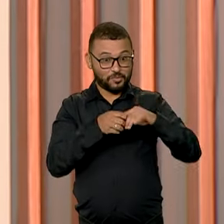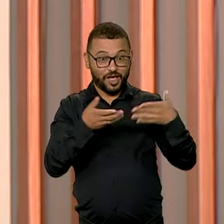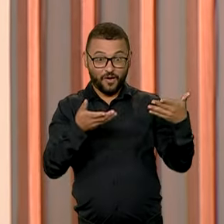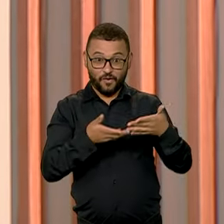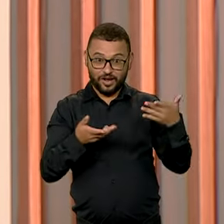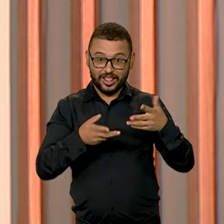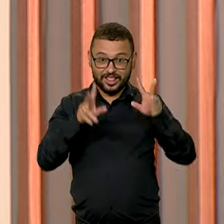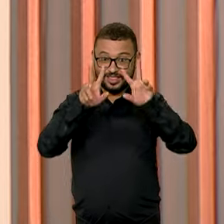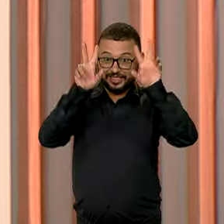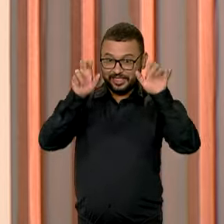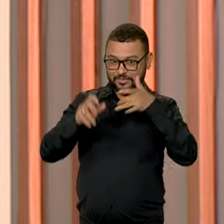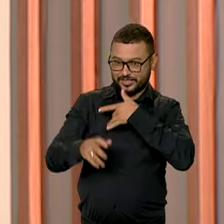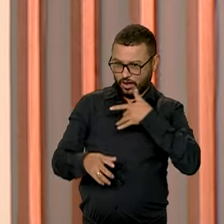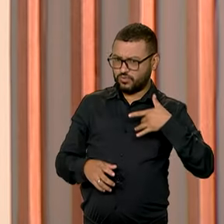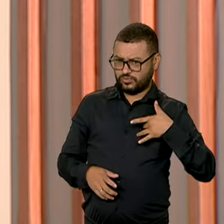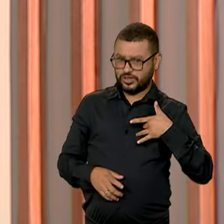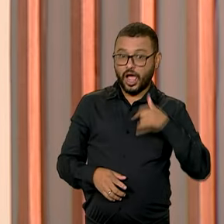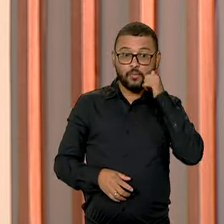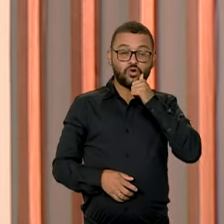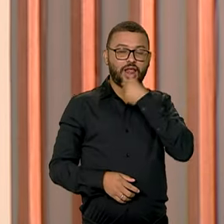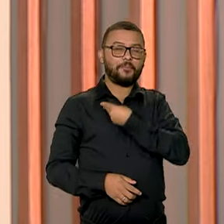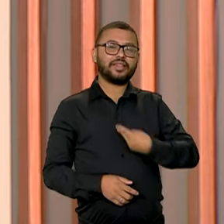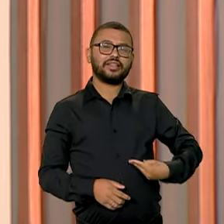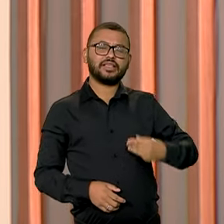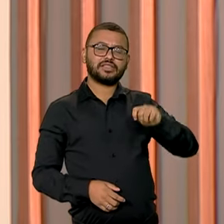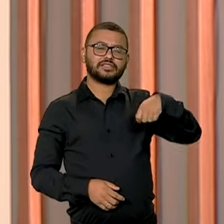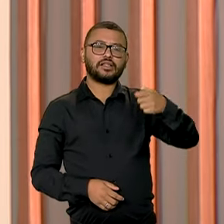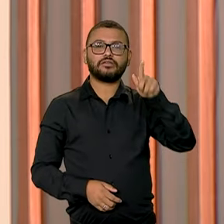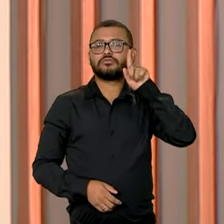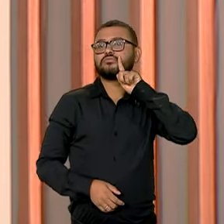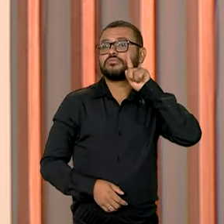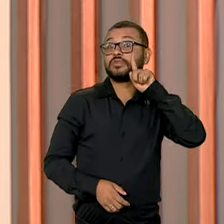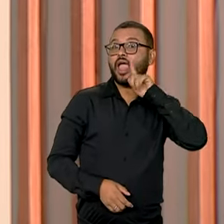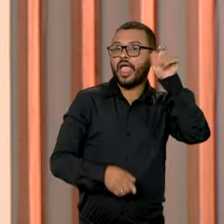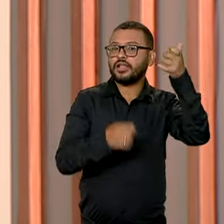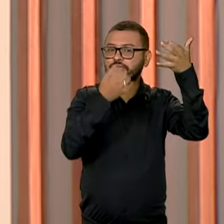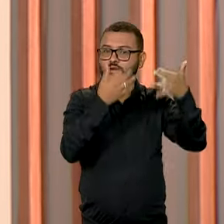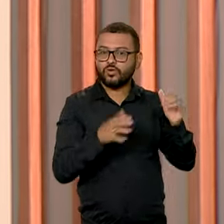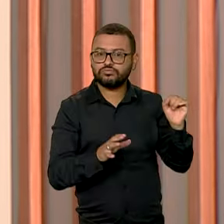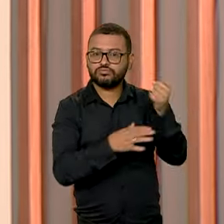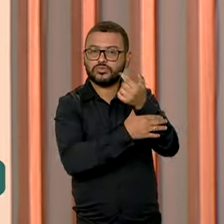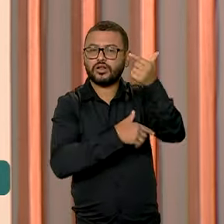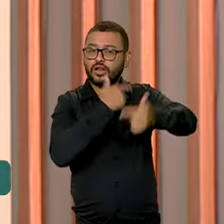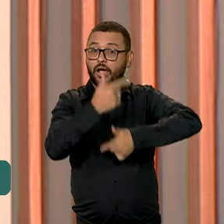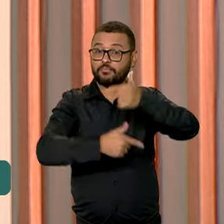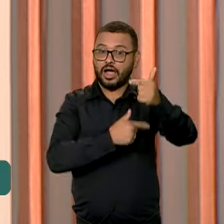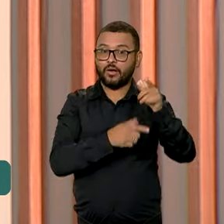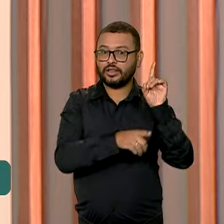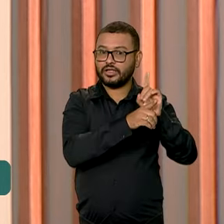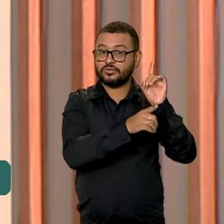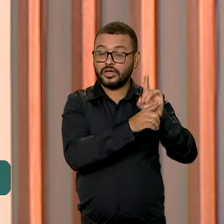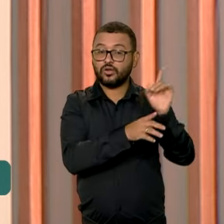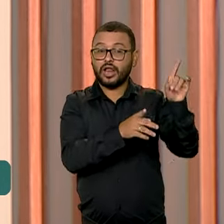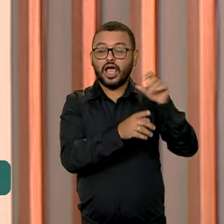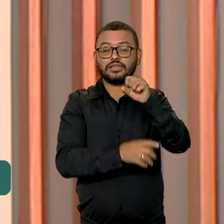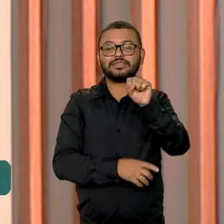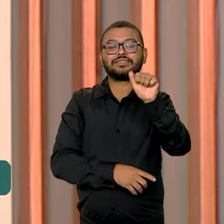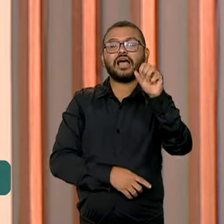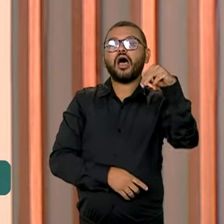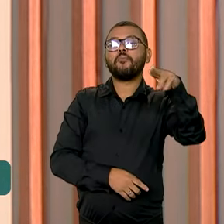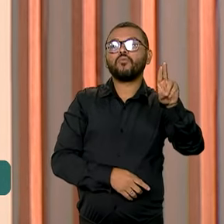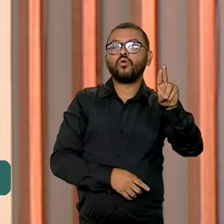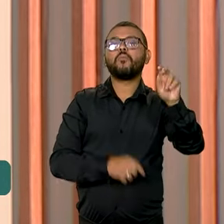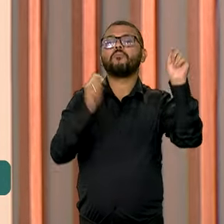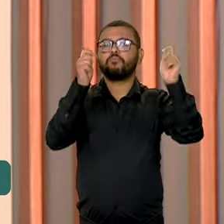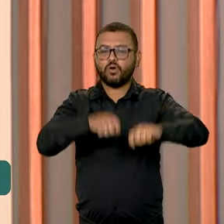Volta, vamos falar de saúde. A ministra Anísia Trindade garantiu que o Serviço de Atendimento Móvel de Urgência, o SAMU,